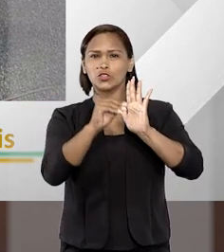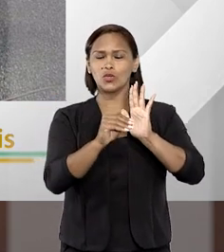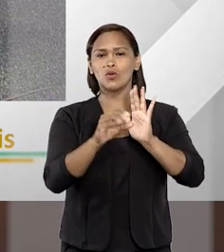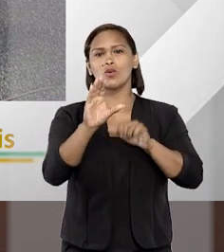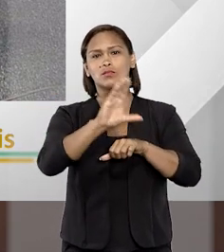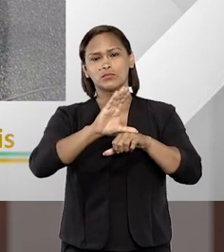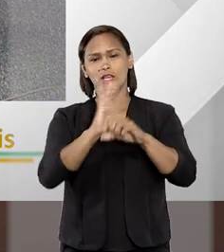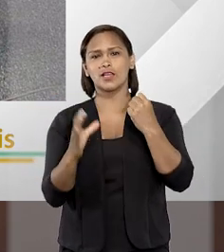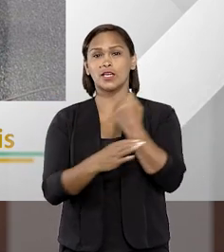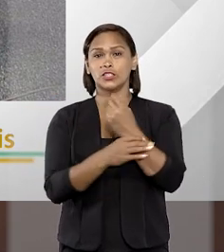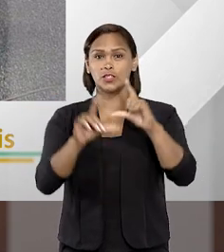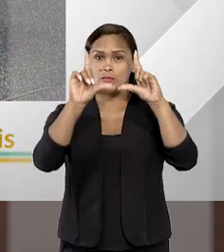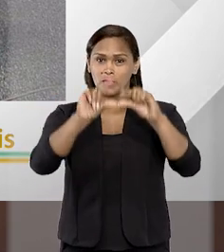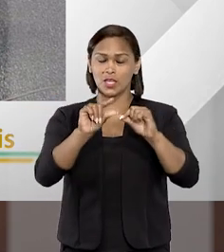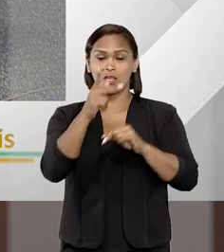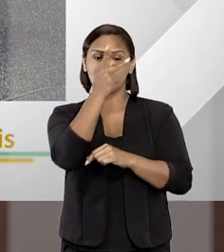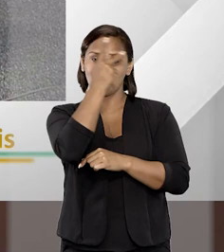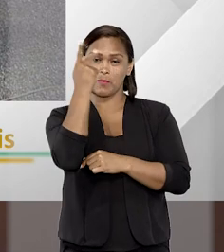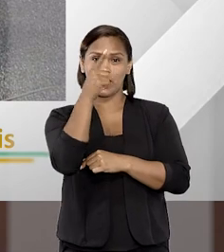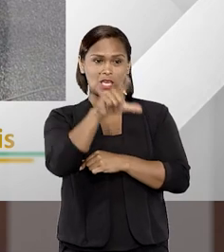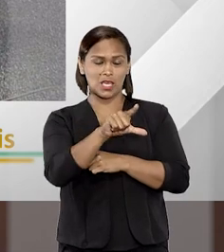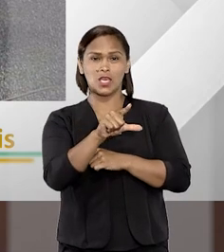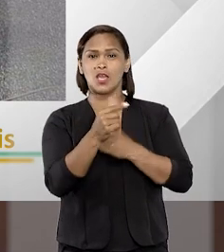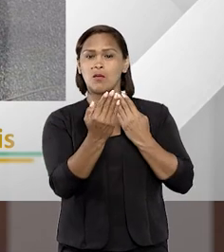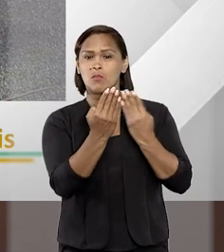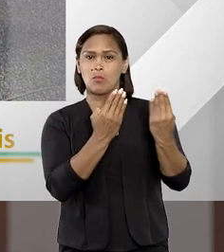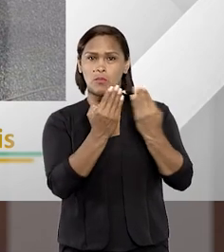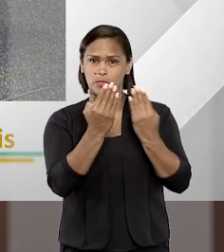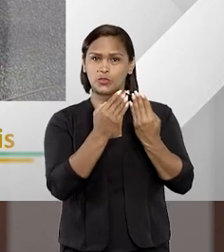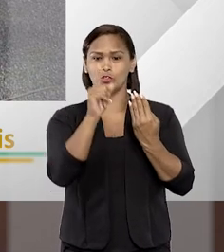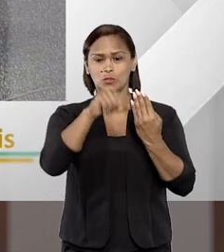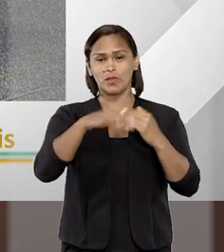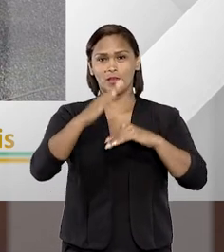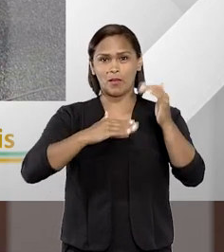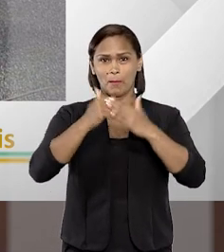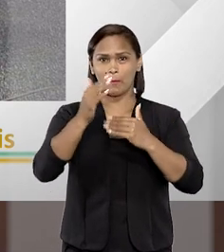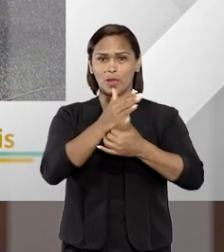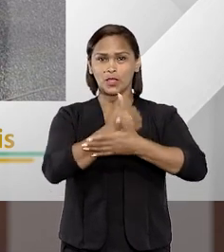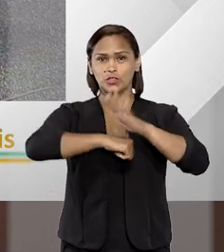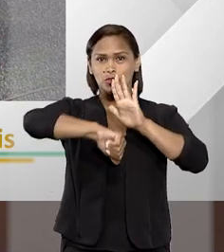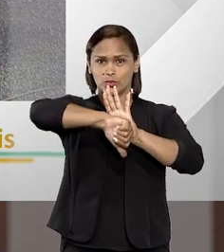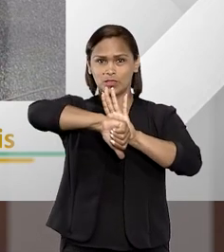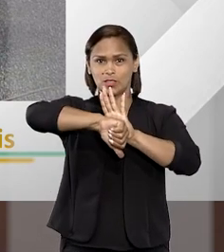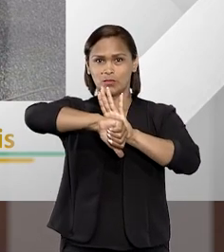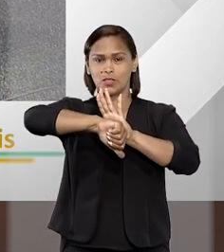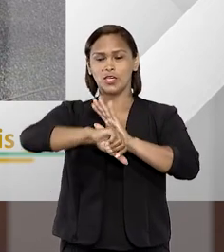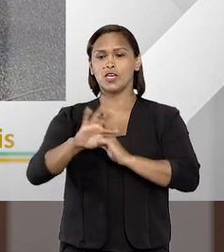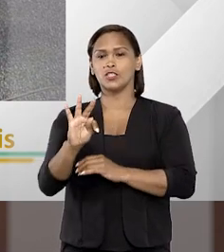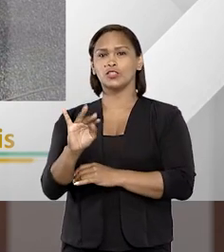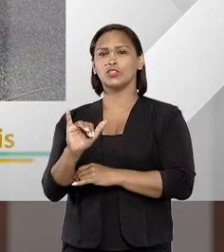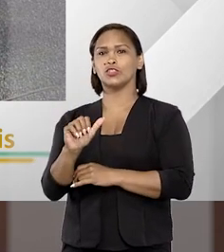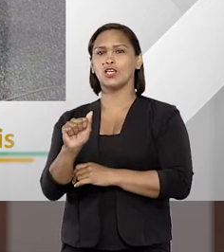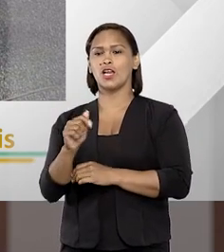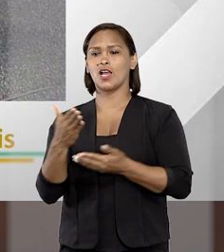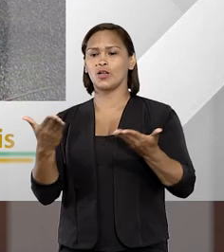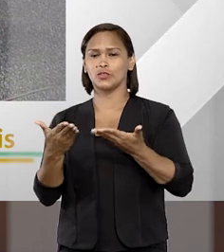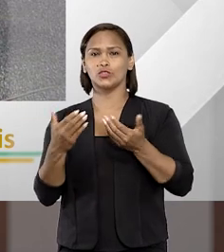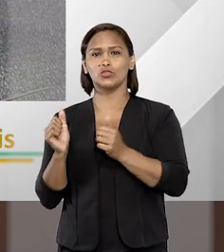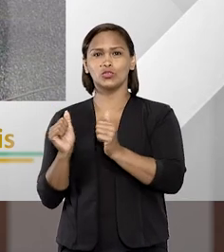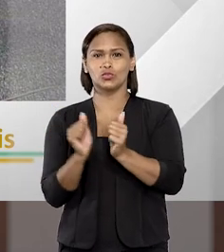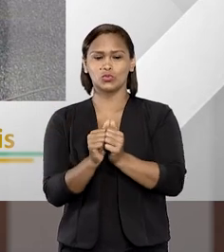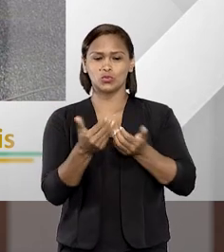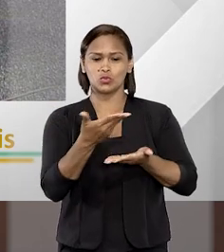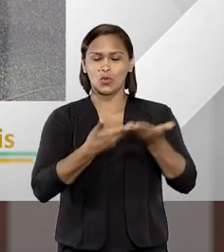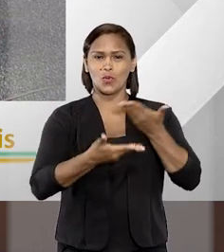constituem garantia mínima para quem se encontra na condição de suspeito da prática de um crime de a Google me diz já está que vai